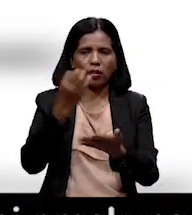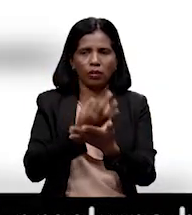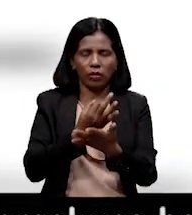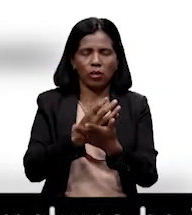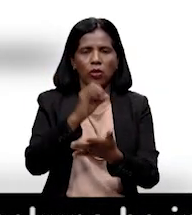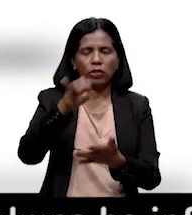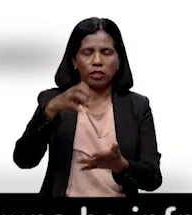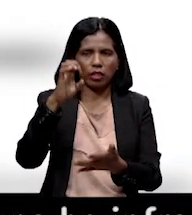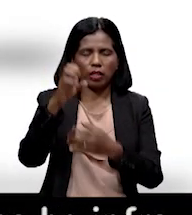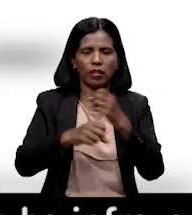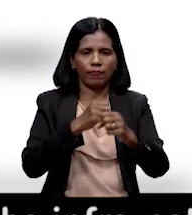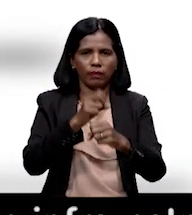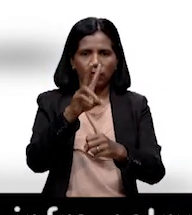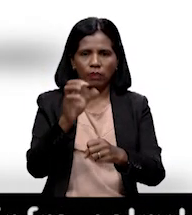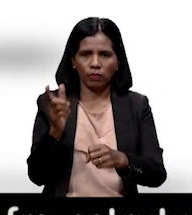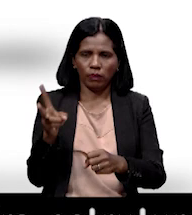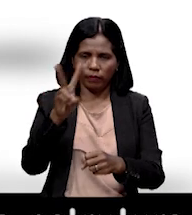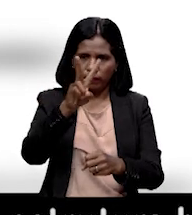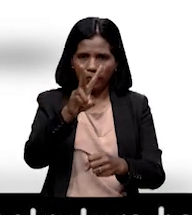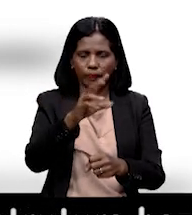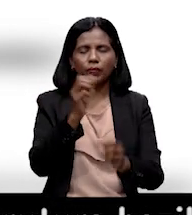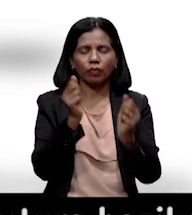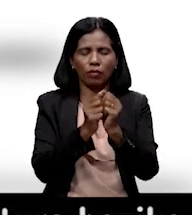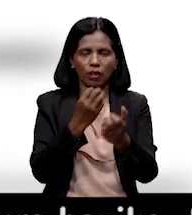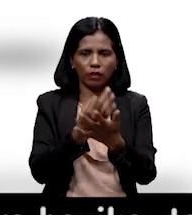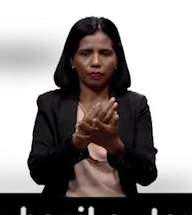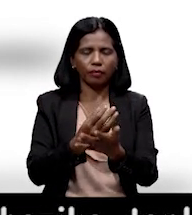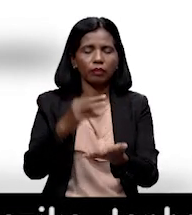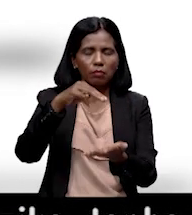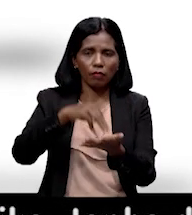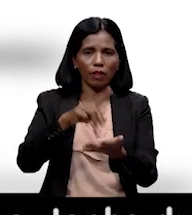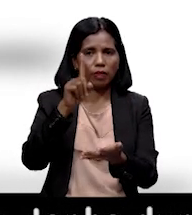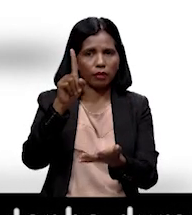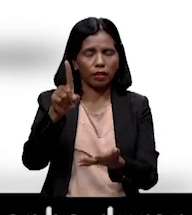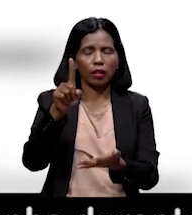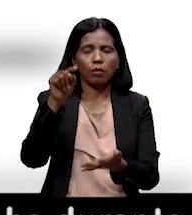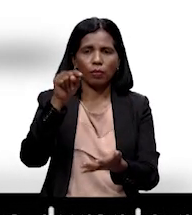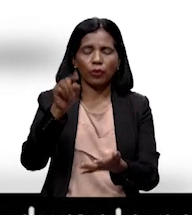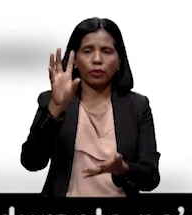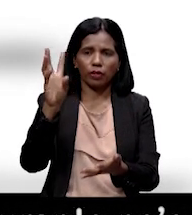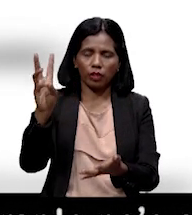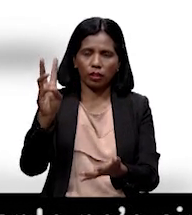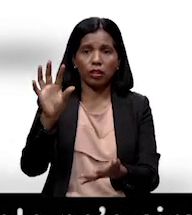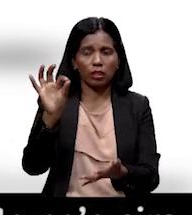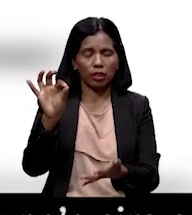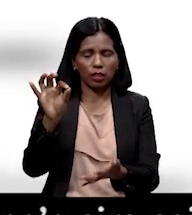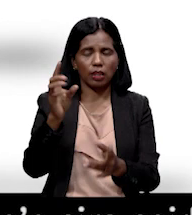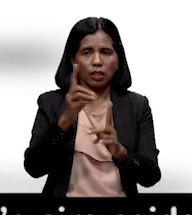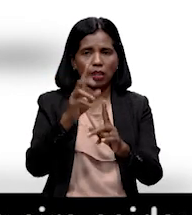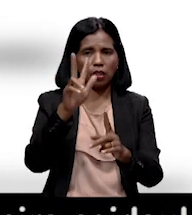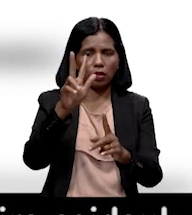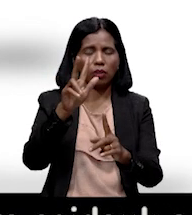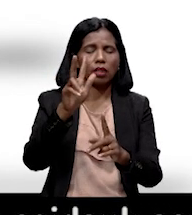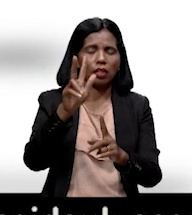estado tinen ringrua ranulo singrua, romontante bilhão ida pontosia e alorontolo fulan janeiro liuban. Husi montante orçamento